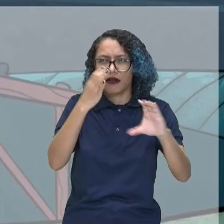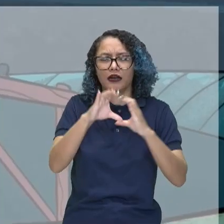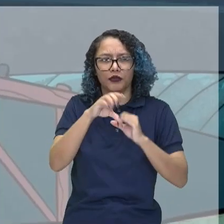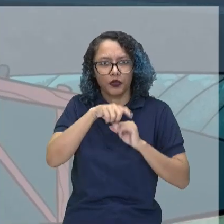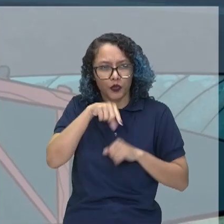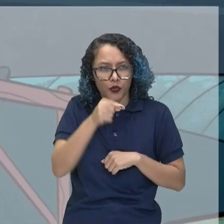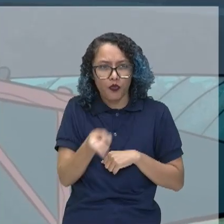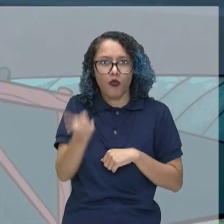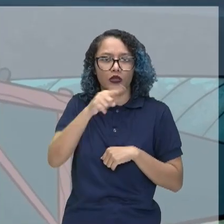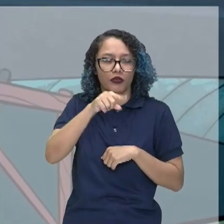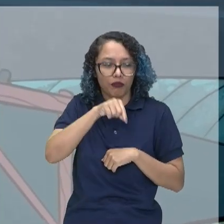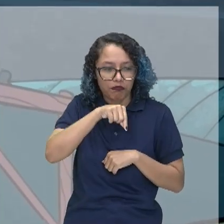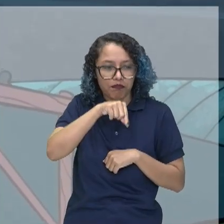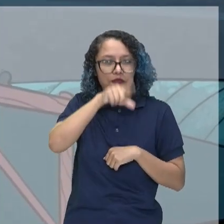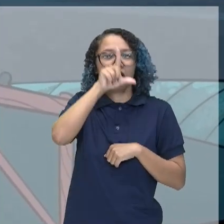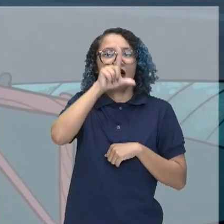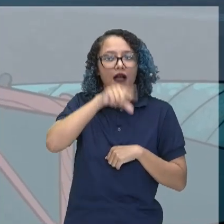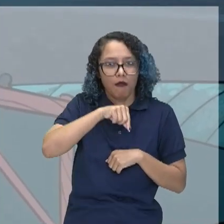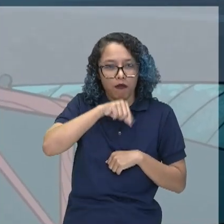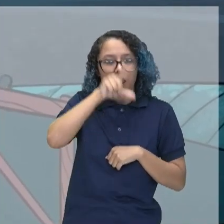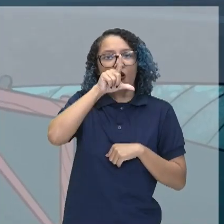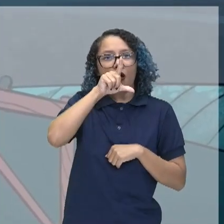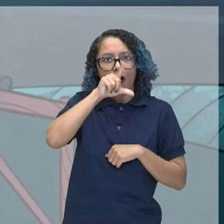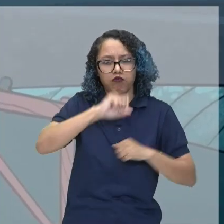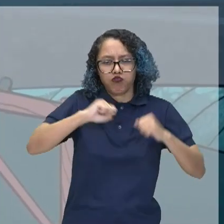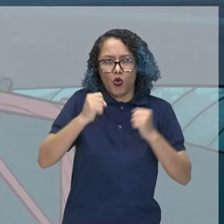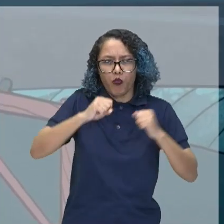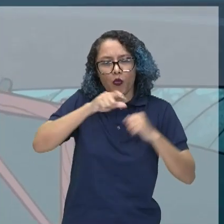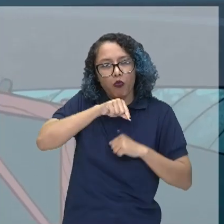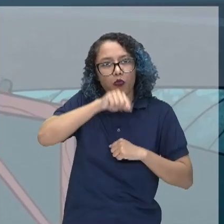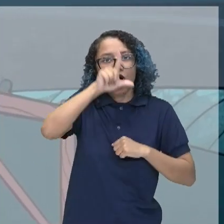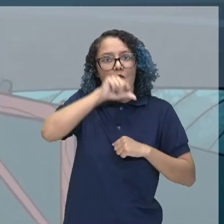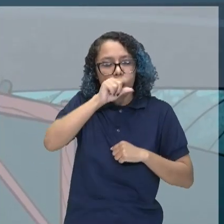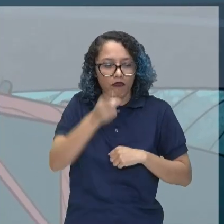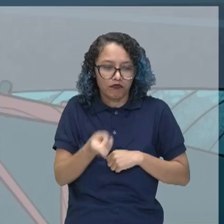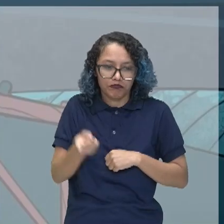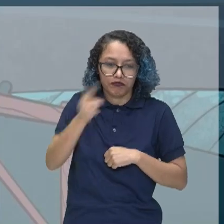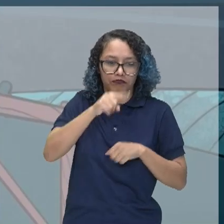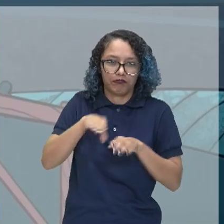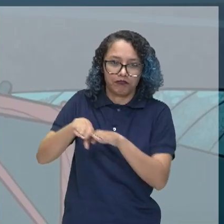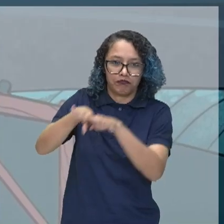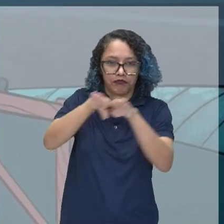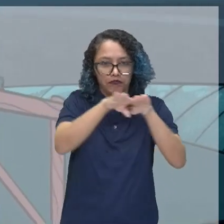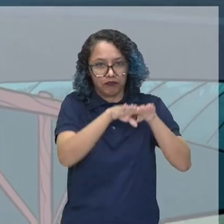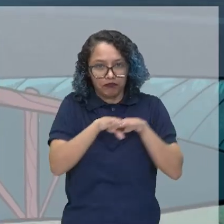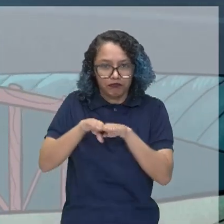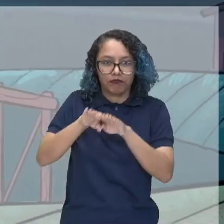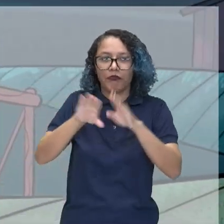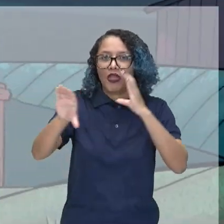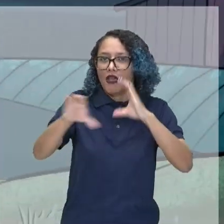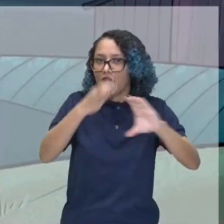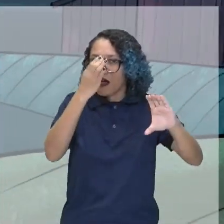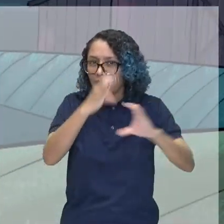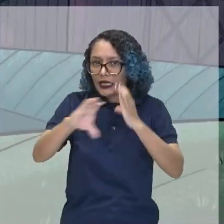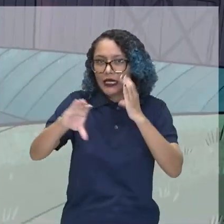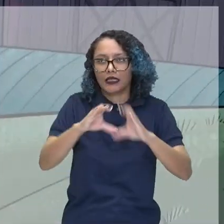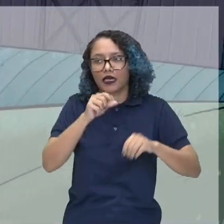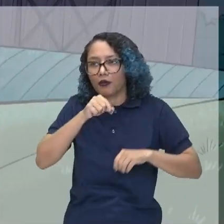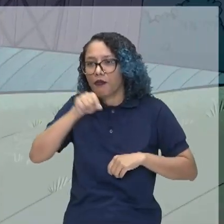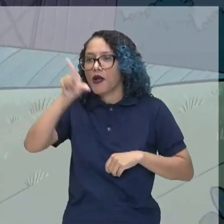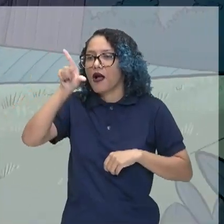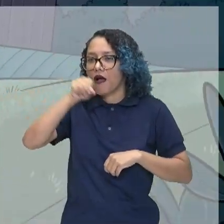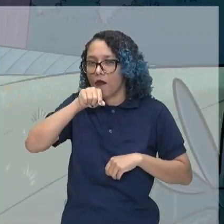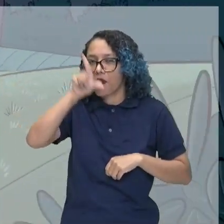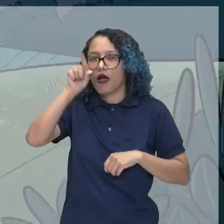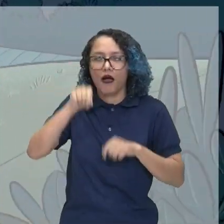a outro. E de outros galos que com muitos outros galos se cruzem os fios de sol de seus gritos de galo, para que